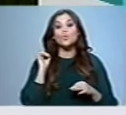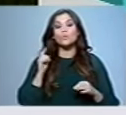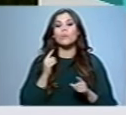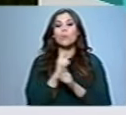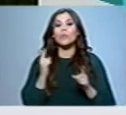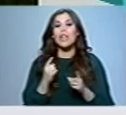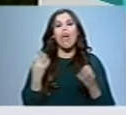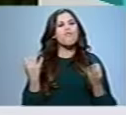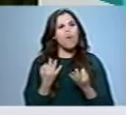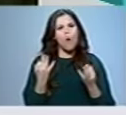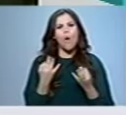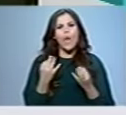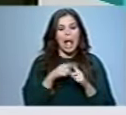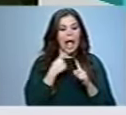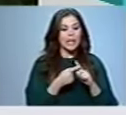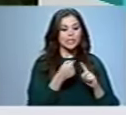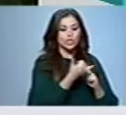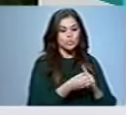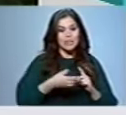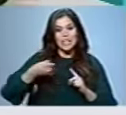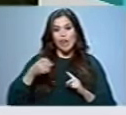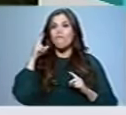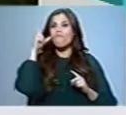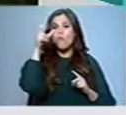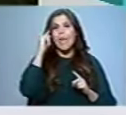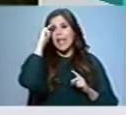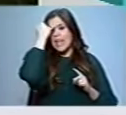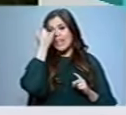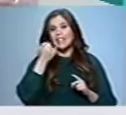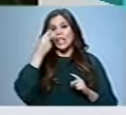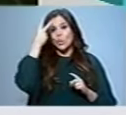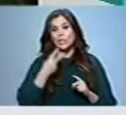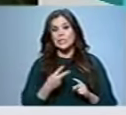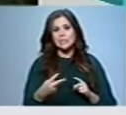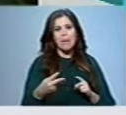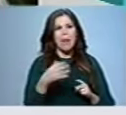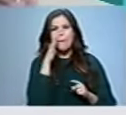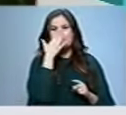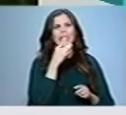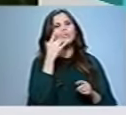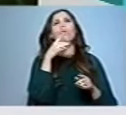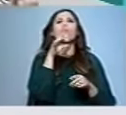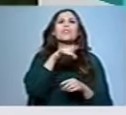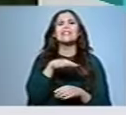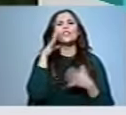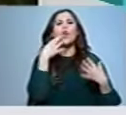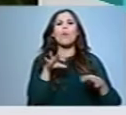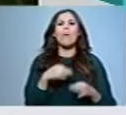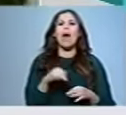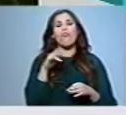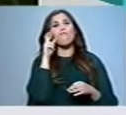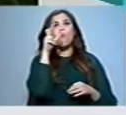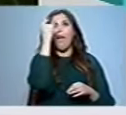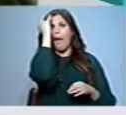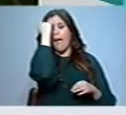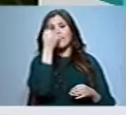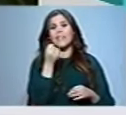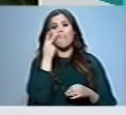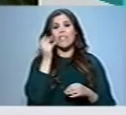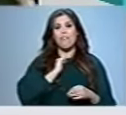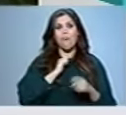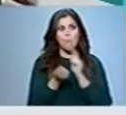uma vez, em 2009, fui à Índia, 2 semanas. Sim. E parece um bocado aquele lugar comum de, fui à Índia e mudou a minha vida. Mas a verdade é que mudou